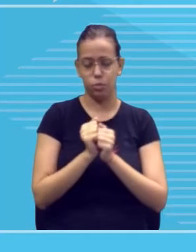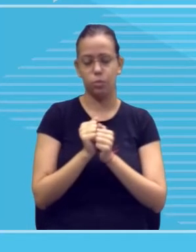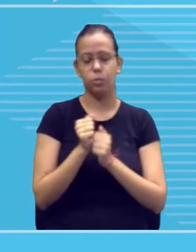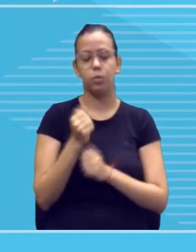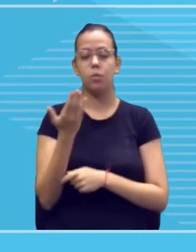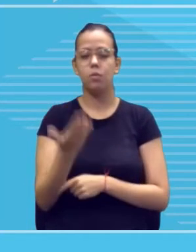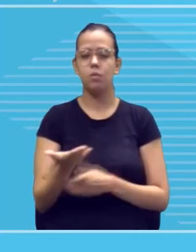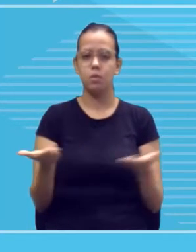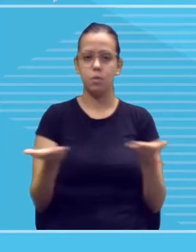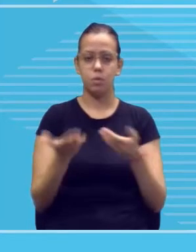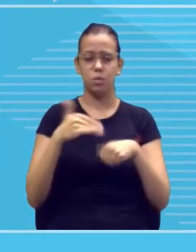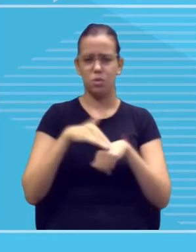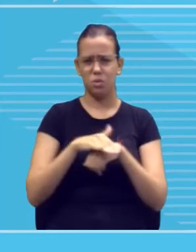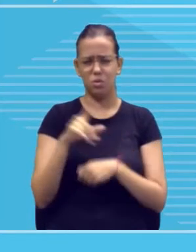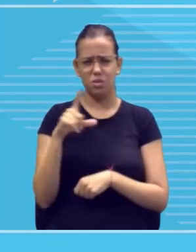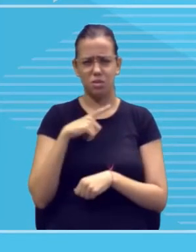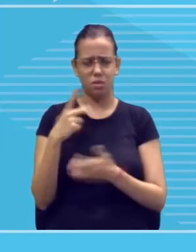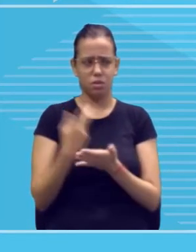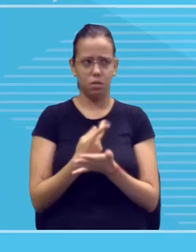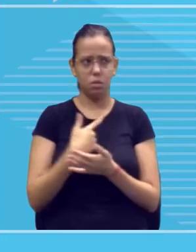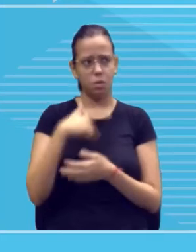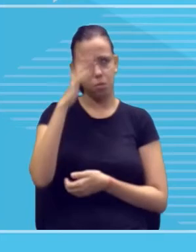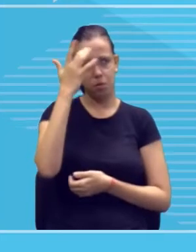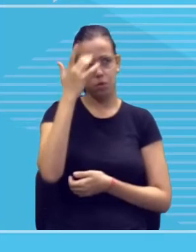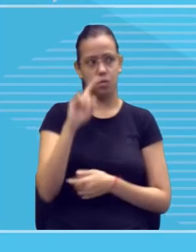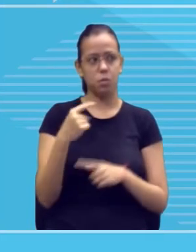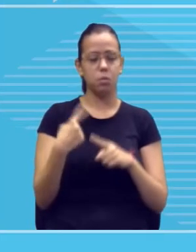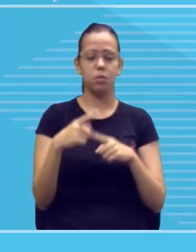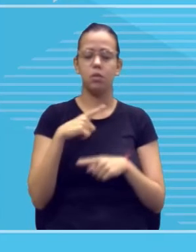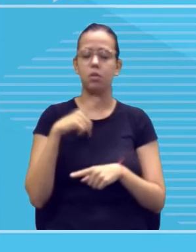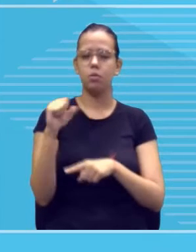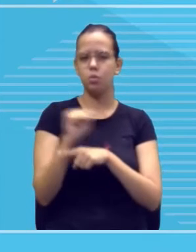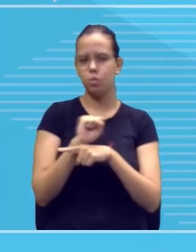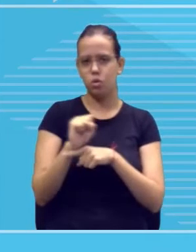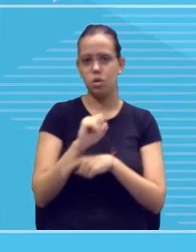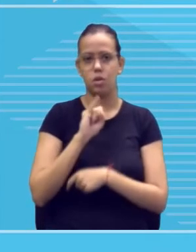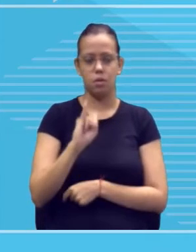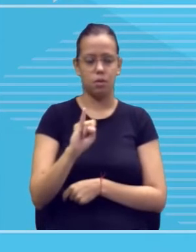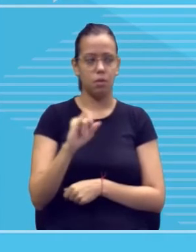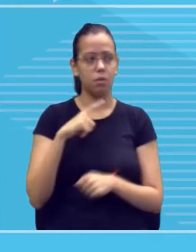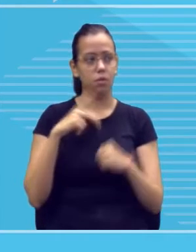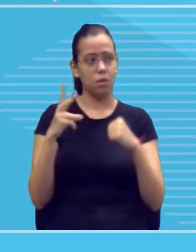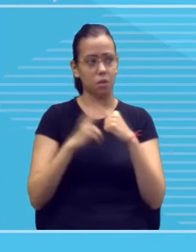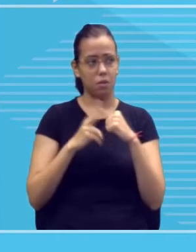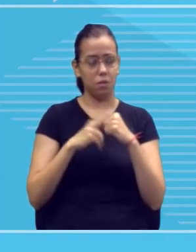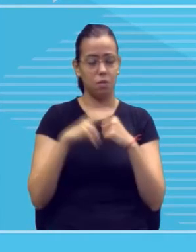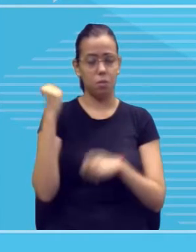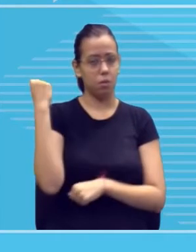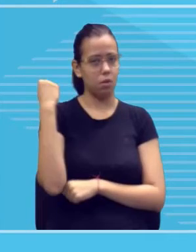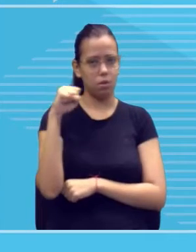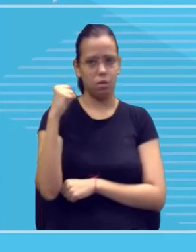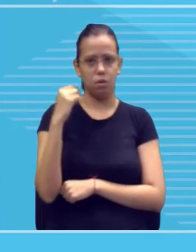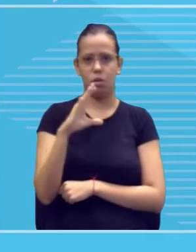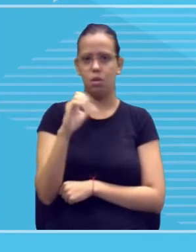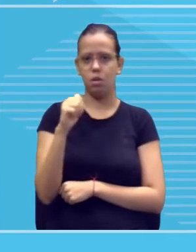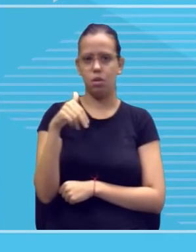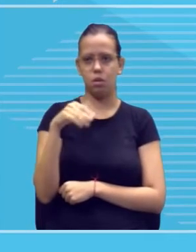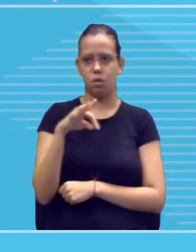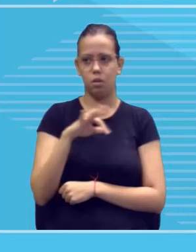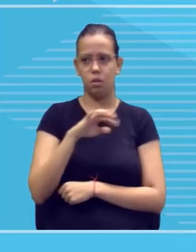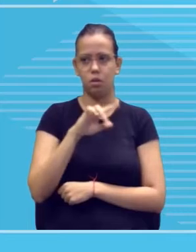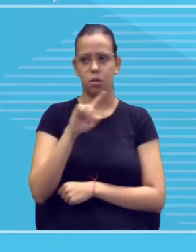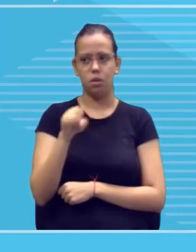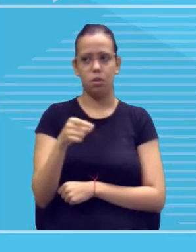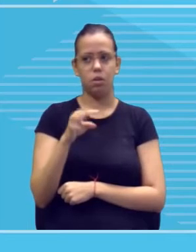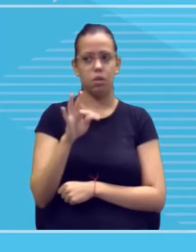eu acredito que não por quê Porque eu tenho ó sujeito ai eu tenho meu verbo negativa quente eu tenho vergonha